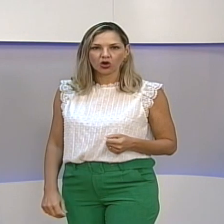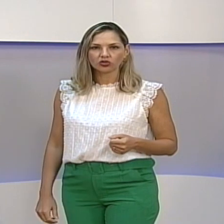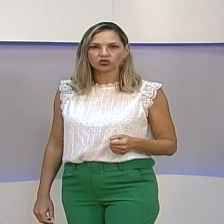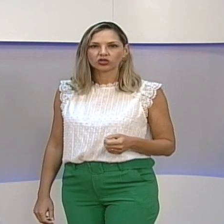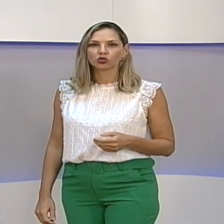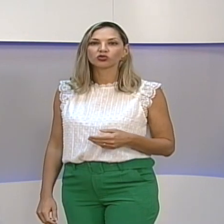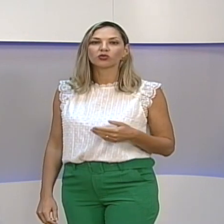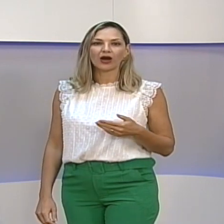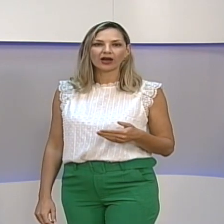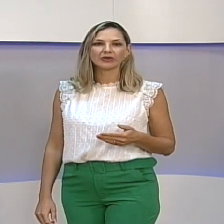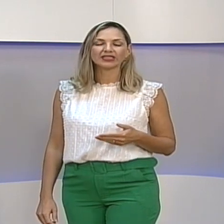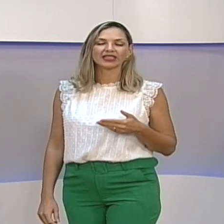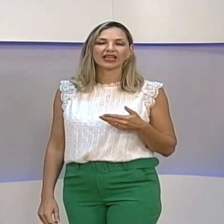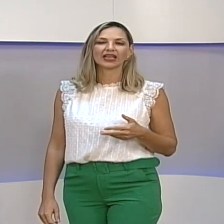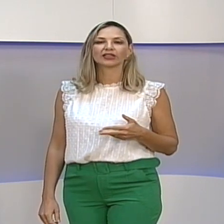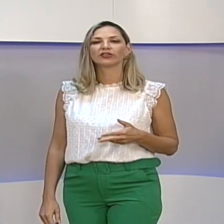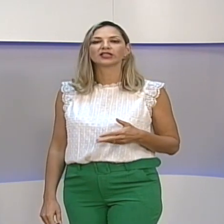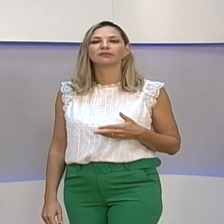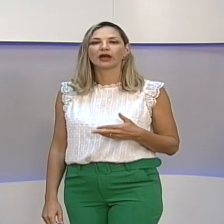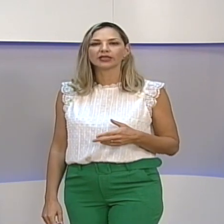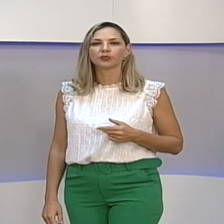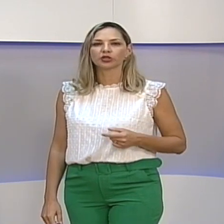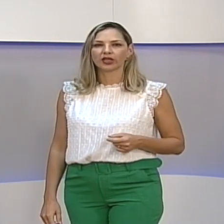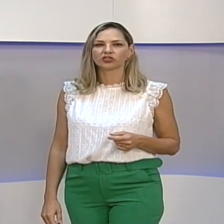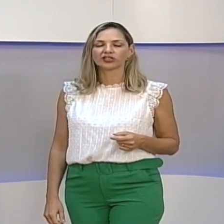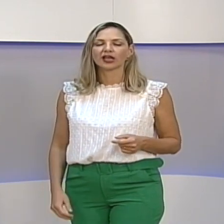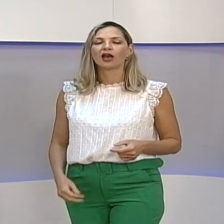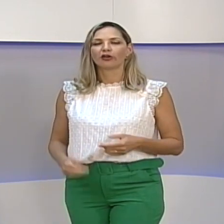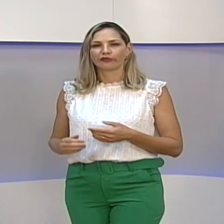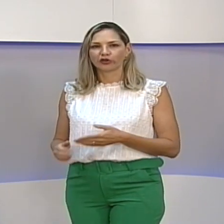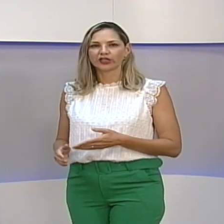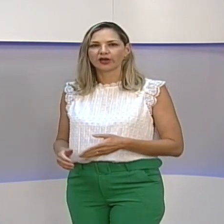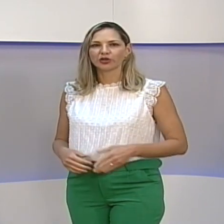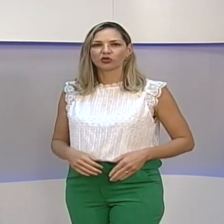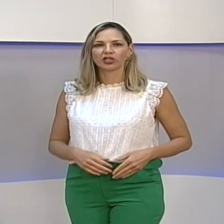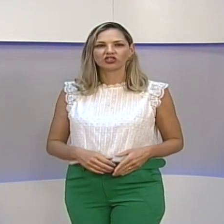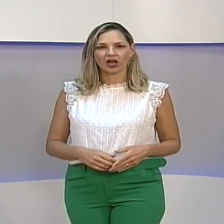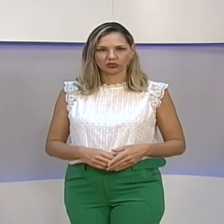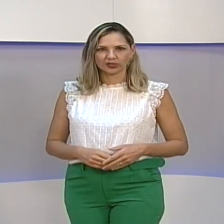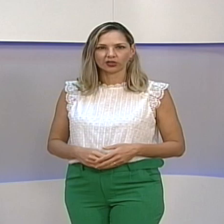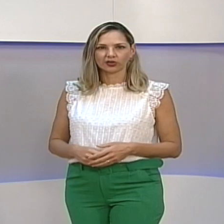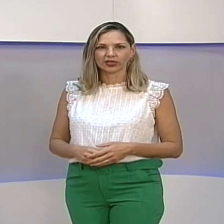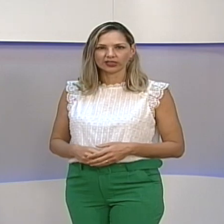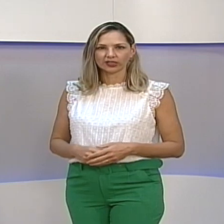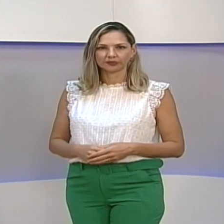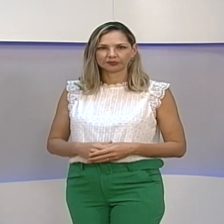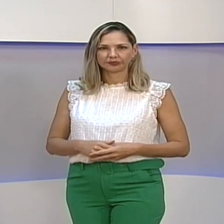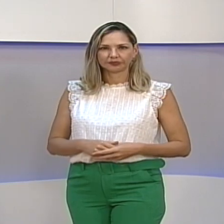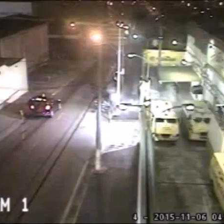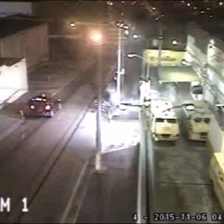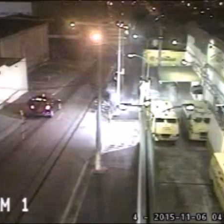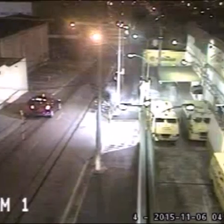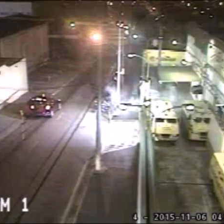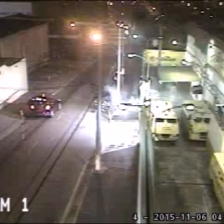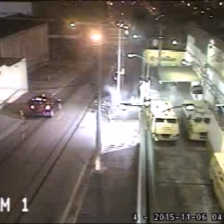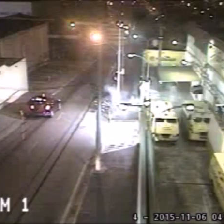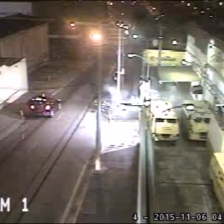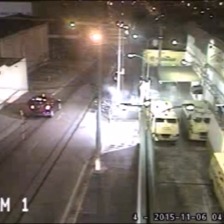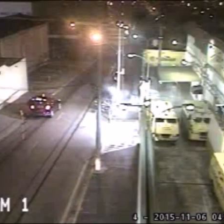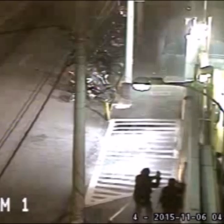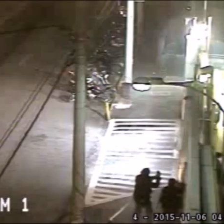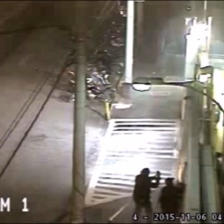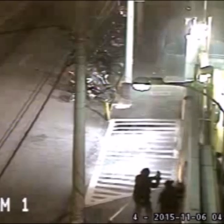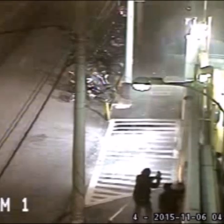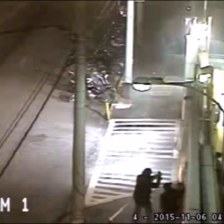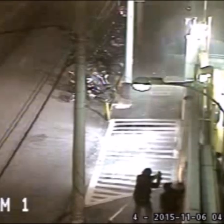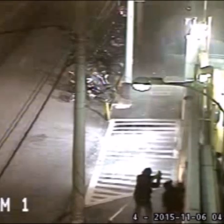aos criminosos que usam armas cada vez mais potentes foi tema no colegiado de segurança. O novo